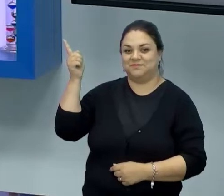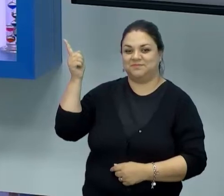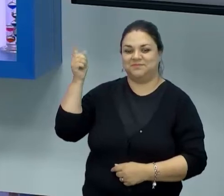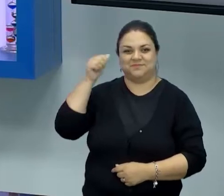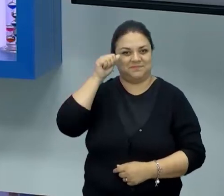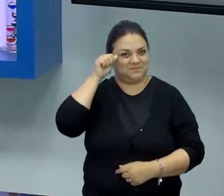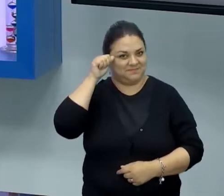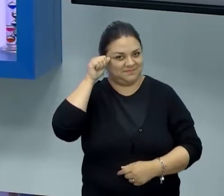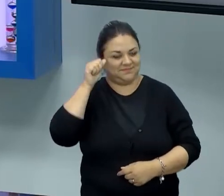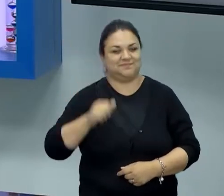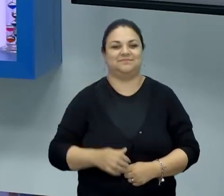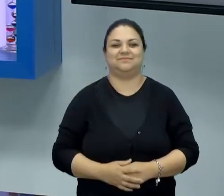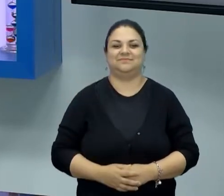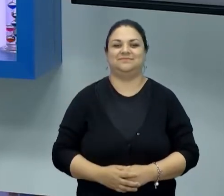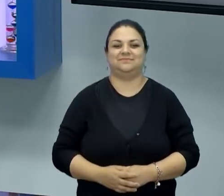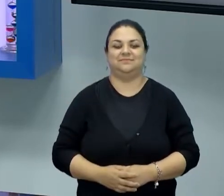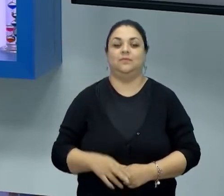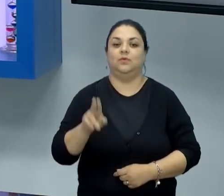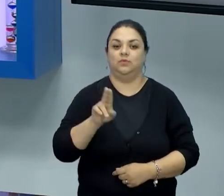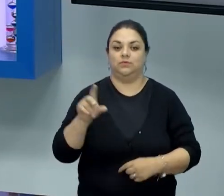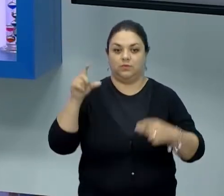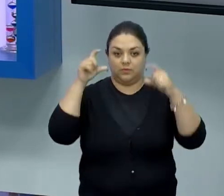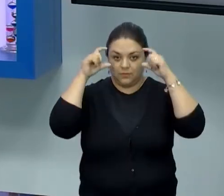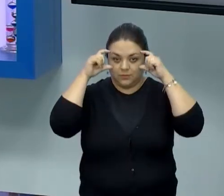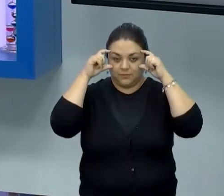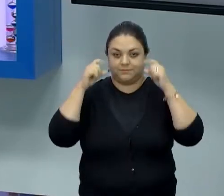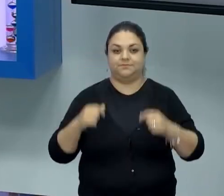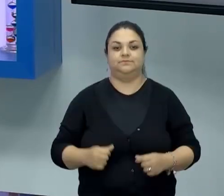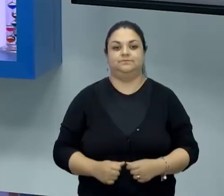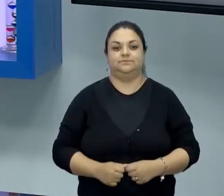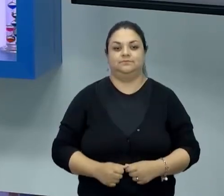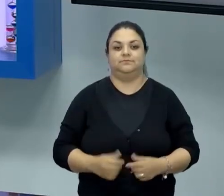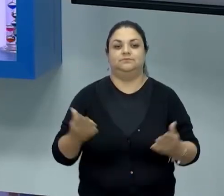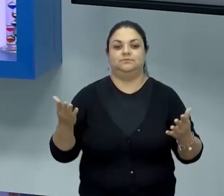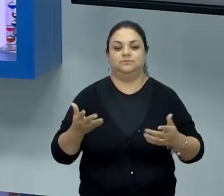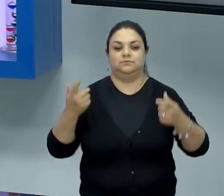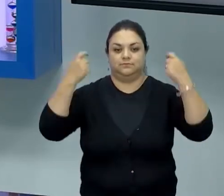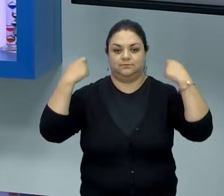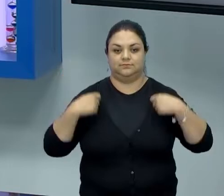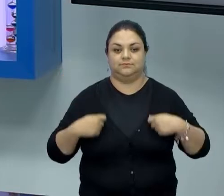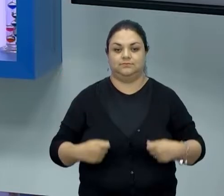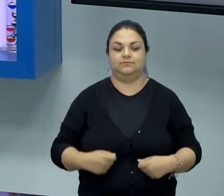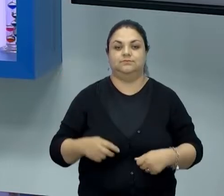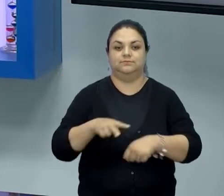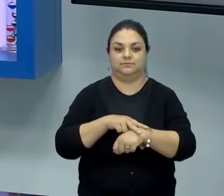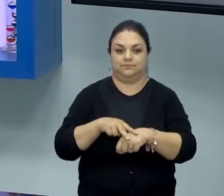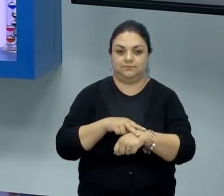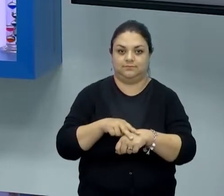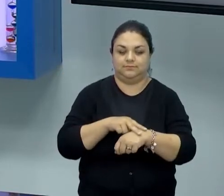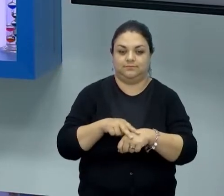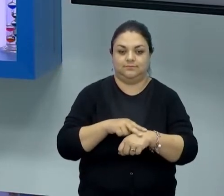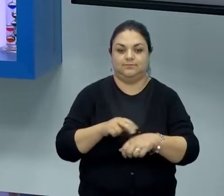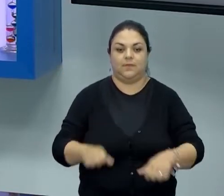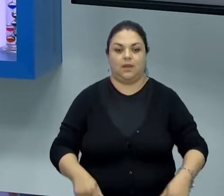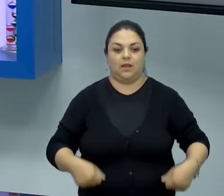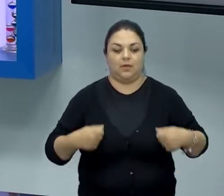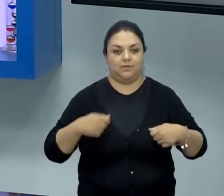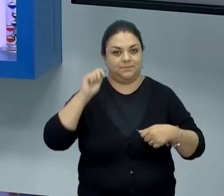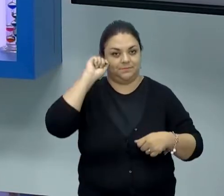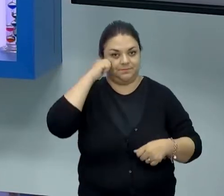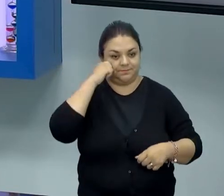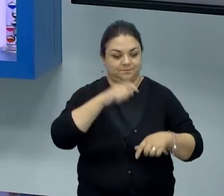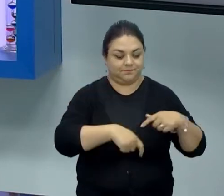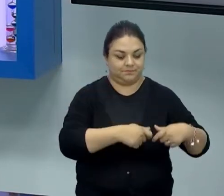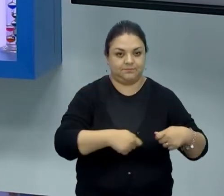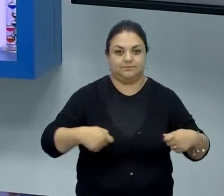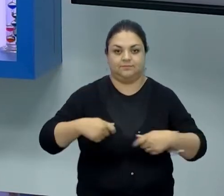dedão aqui o olho. Eu uso óculos de armação preta e hoje visto uma camiseta verde, uma calça preta e um tênis